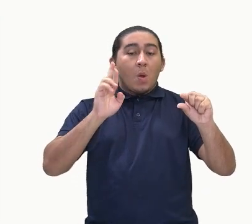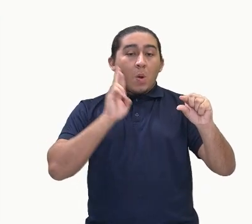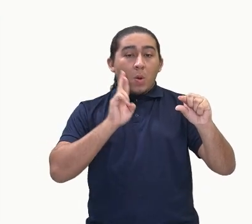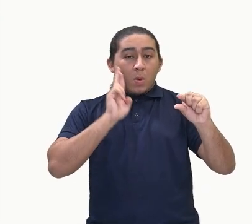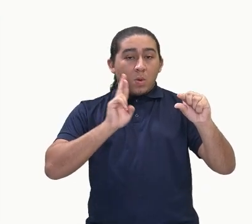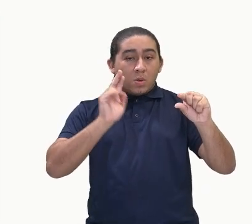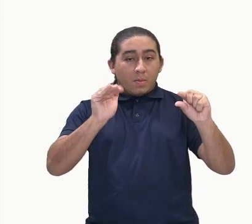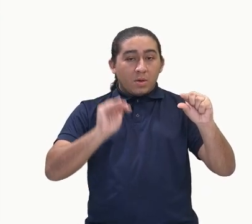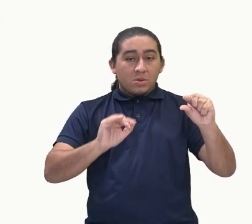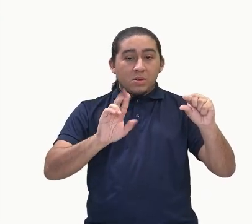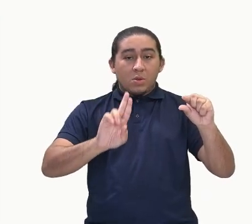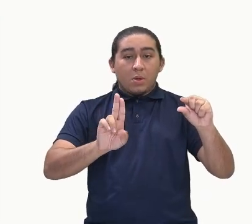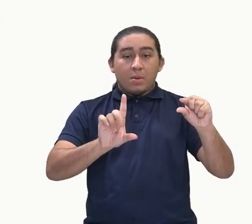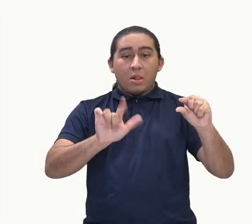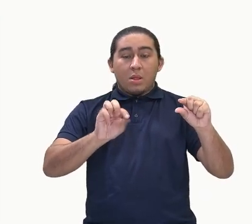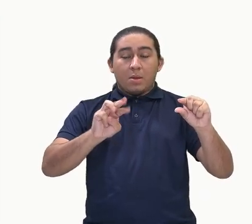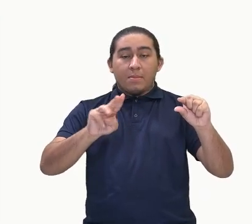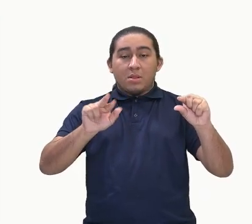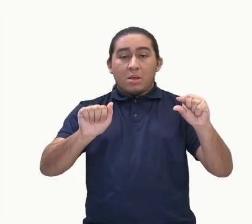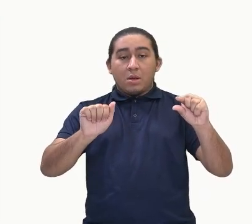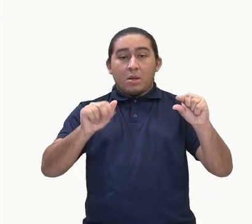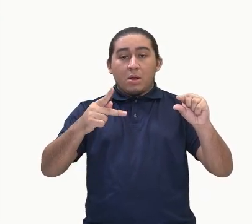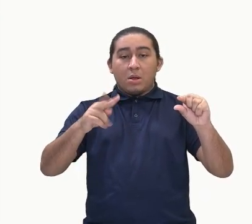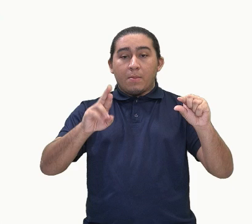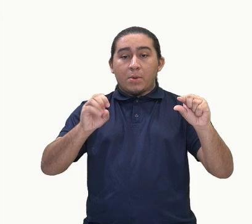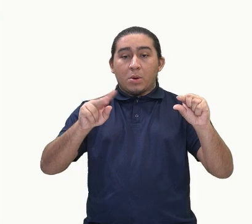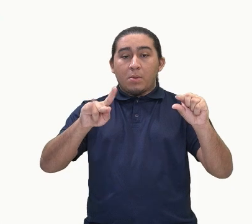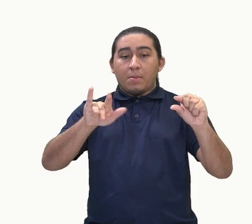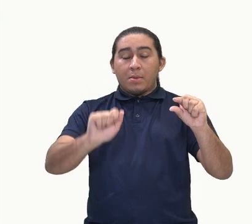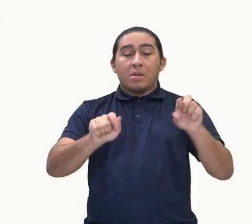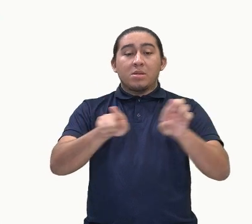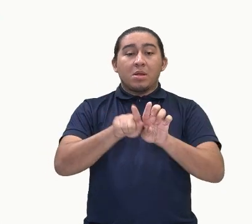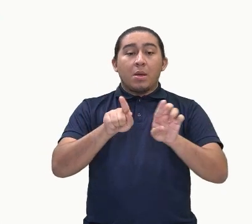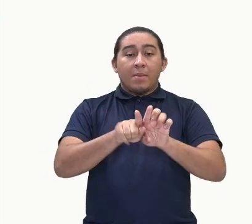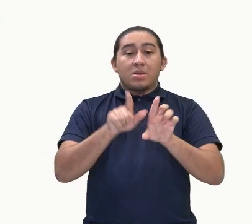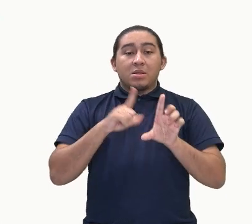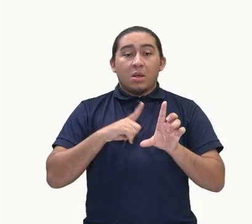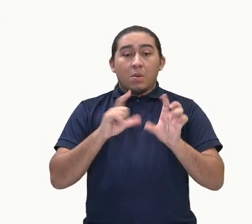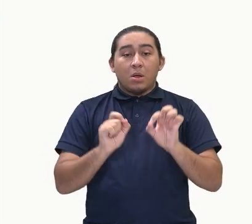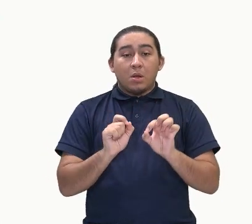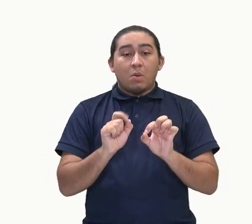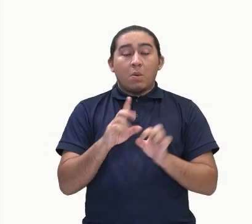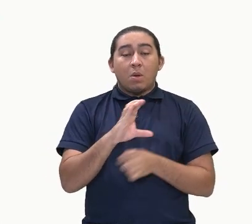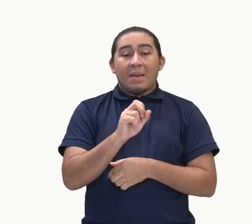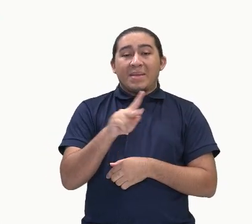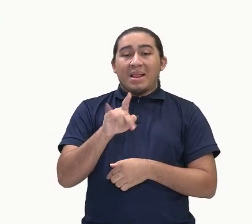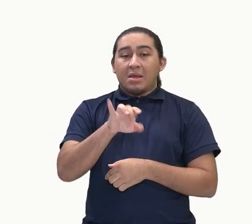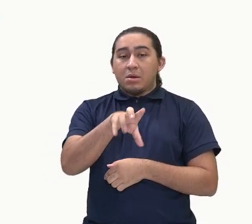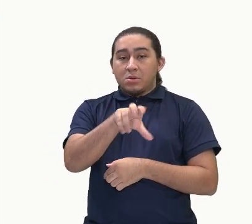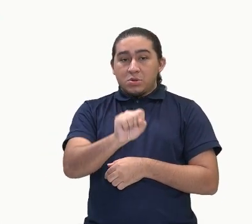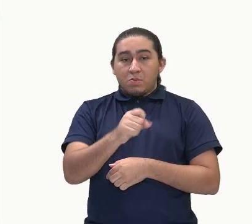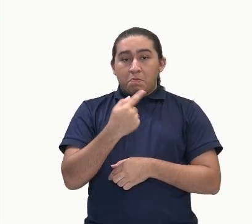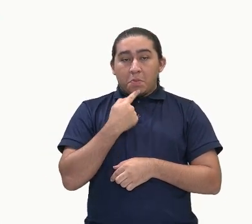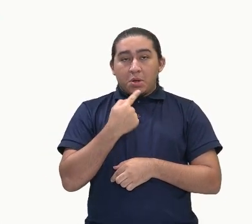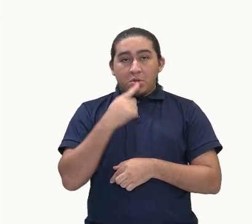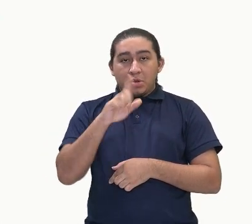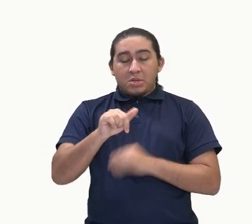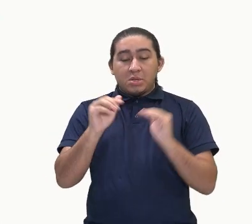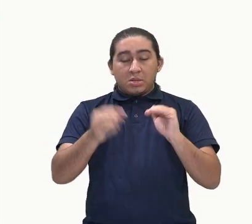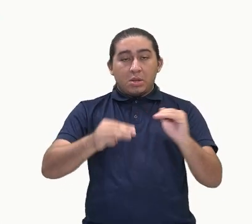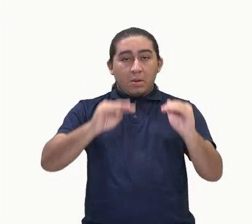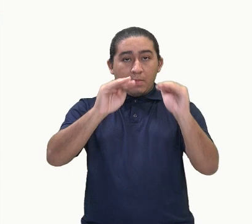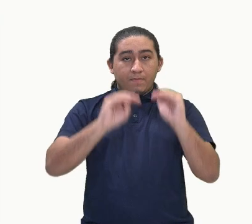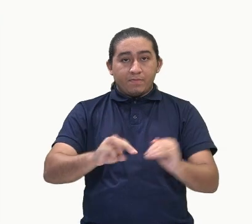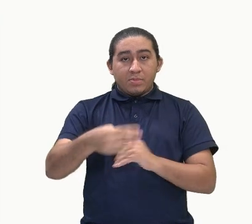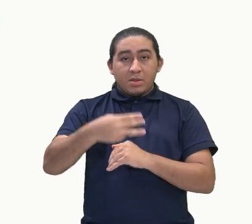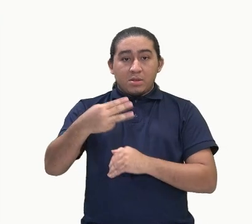própria, e nós temos os capilares sanguíneos que vão se apresentar nessa região aqui da lâmina própria, certo? Então, dessa forma, a gente